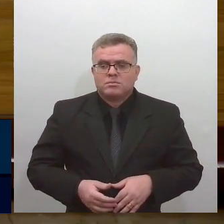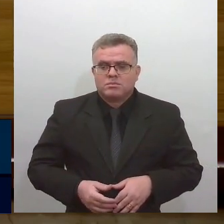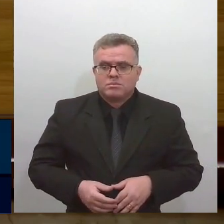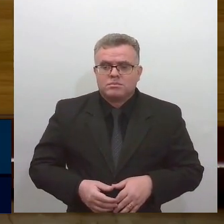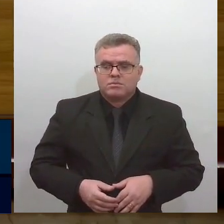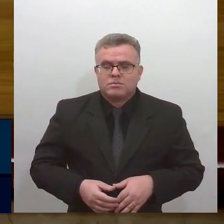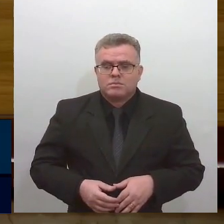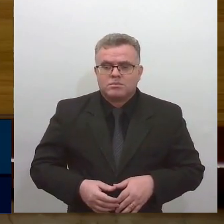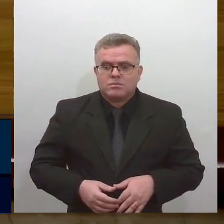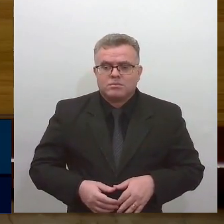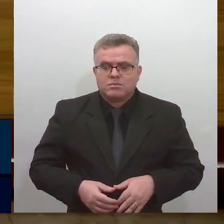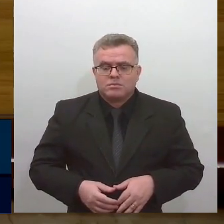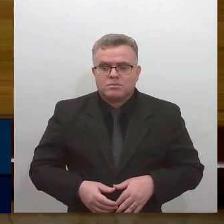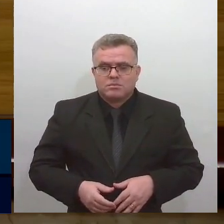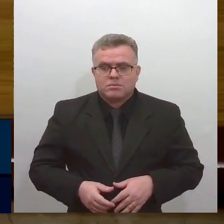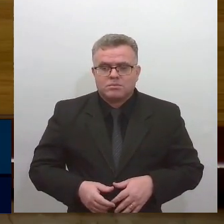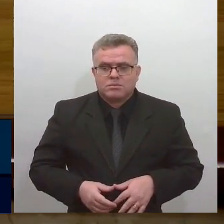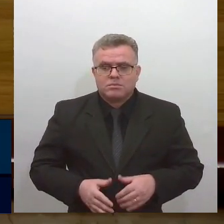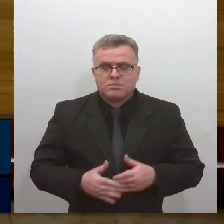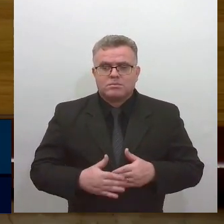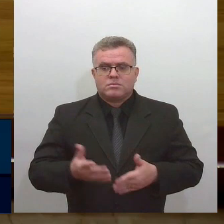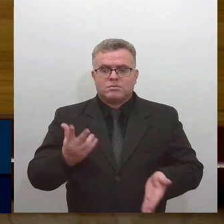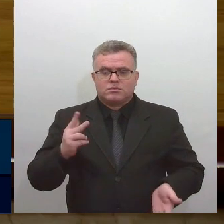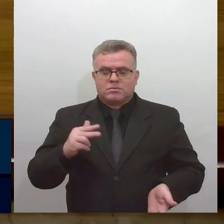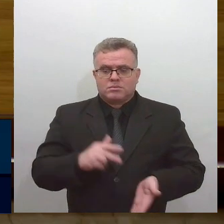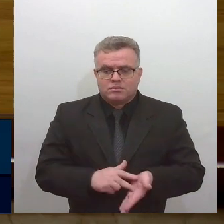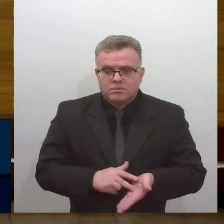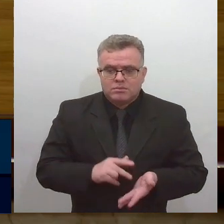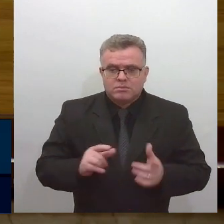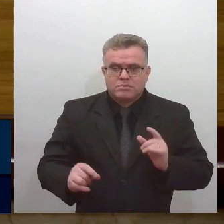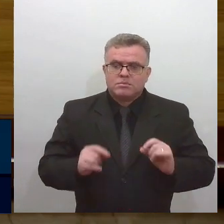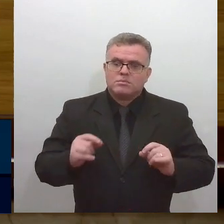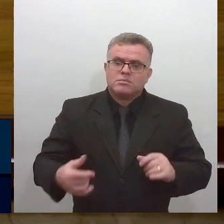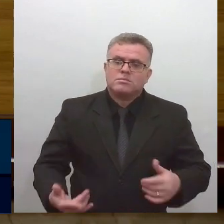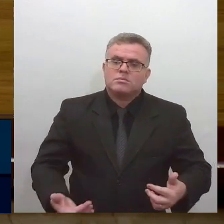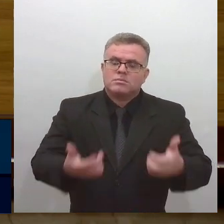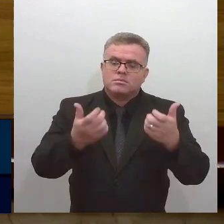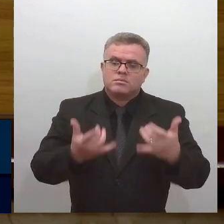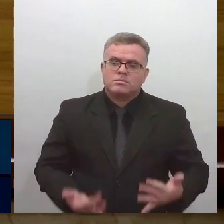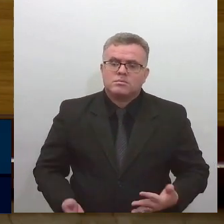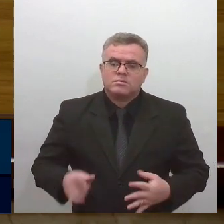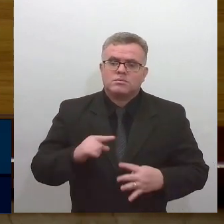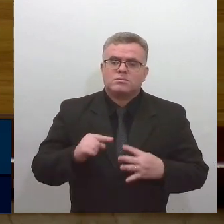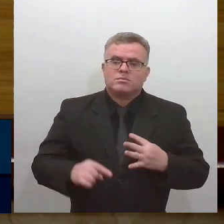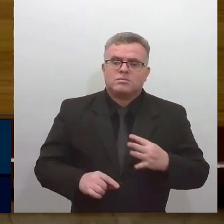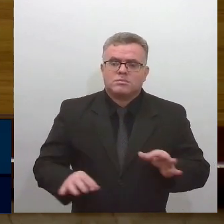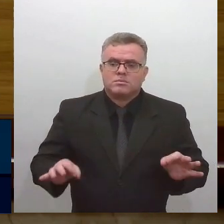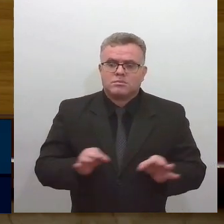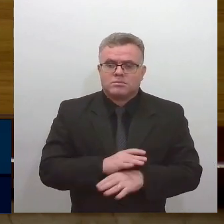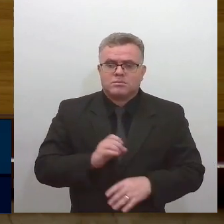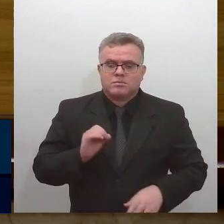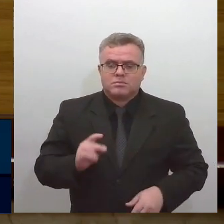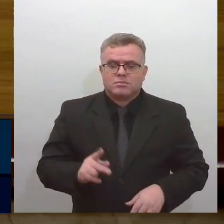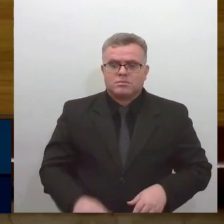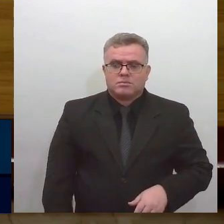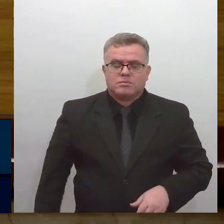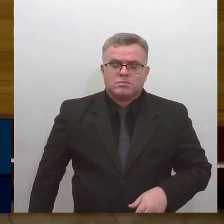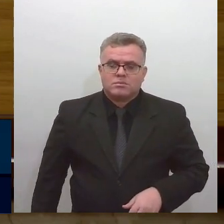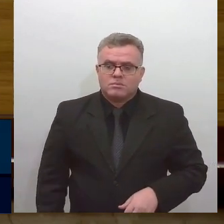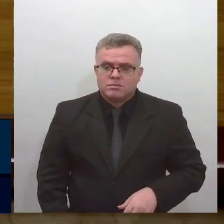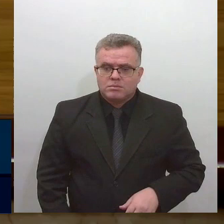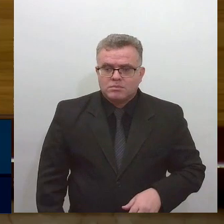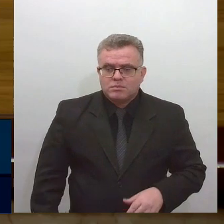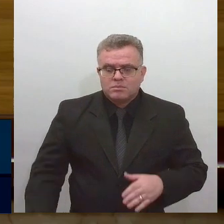próxima na minha próxima vinda aqui tentar dizer que tá tudo pronto né e o diálogo se tratar